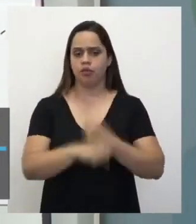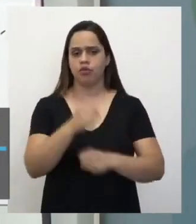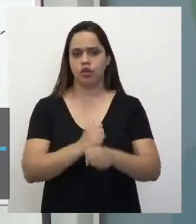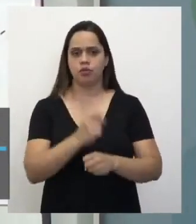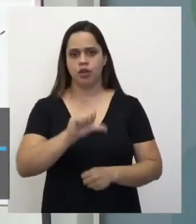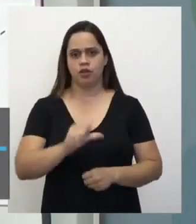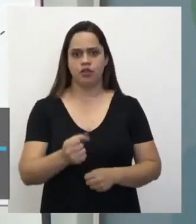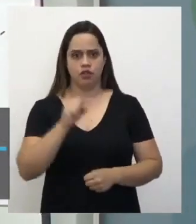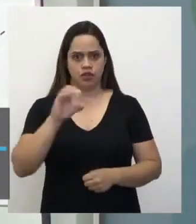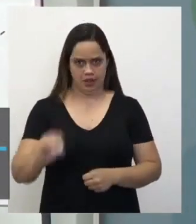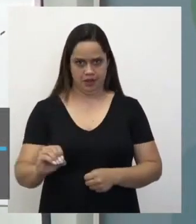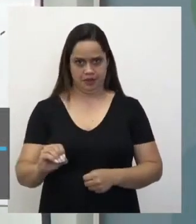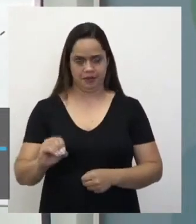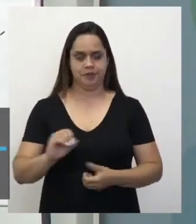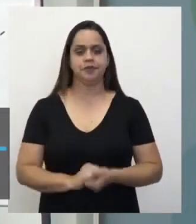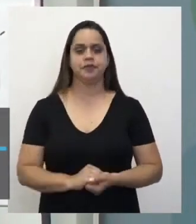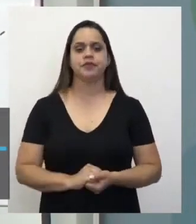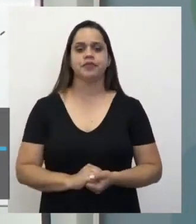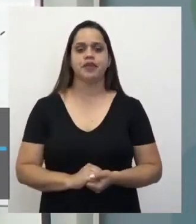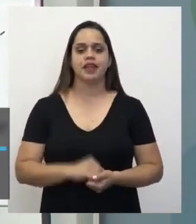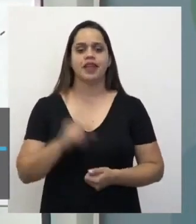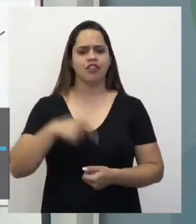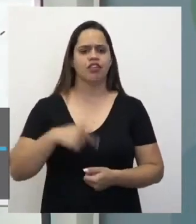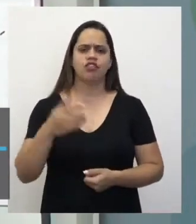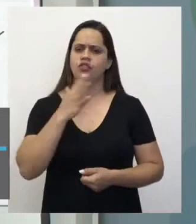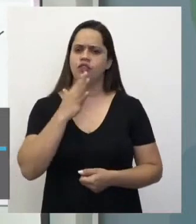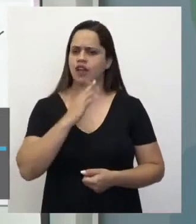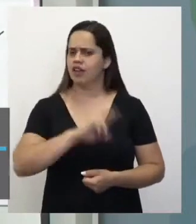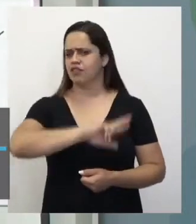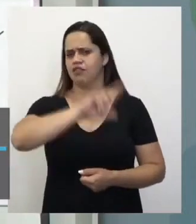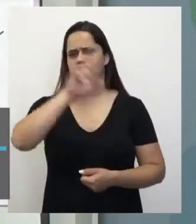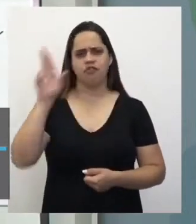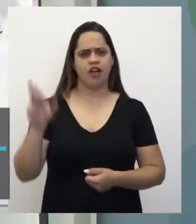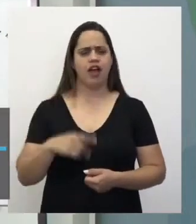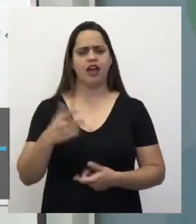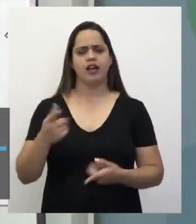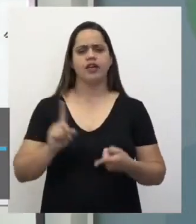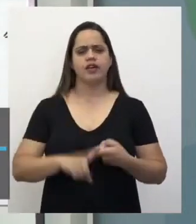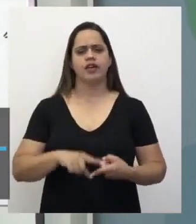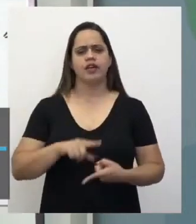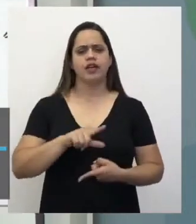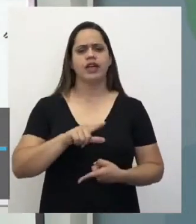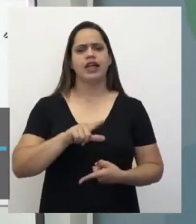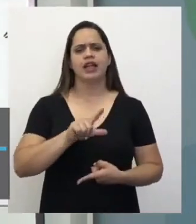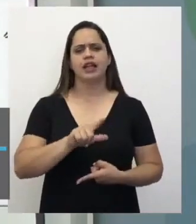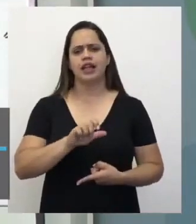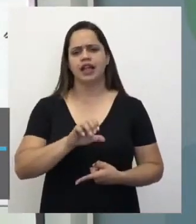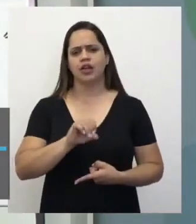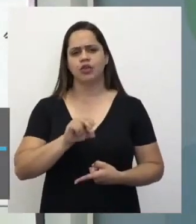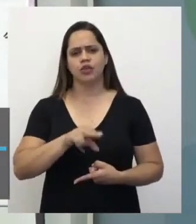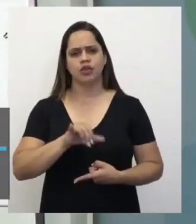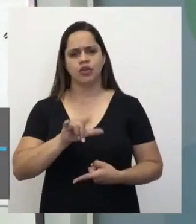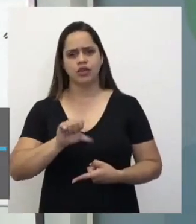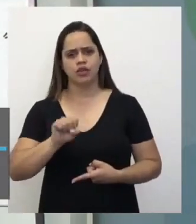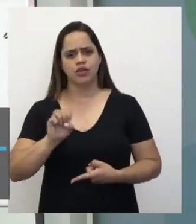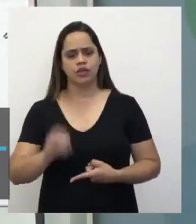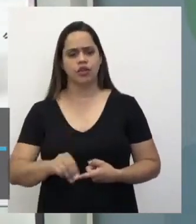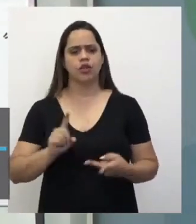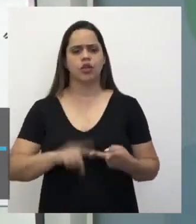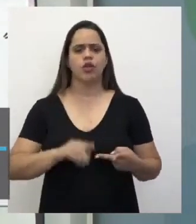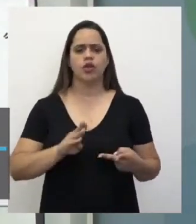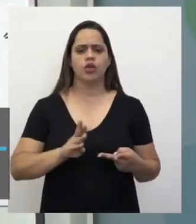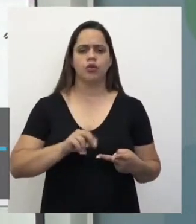tá? Que aí a gente conhece muitos artistas aí, famosíssimos, né? Leda Catunda, Leonilson, Nuno Ramos,